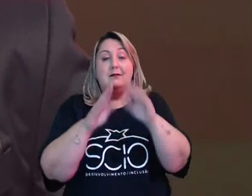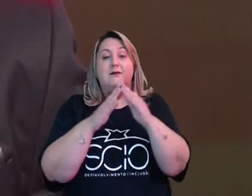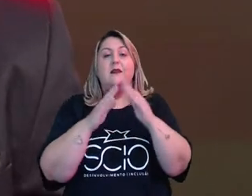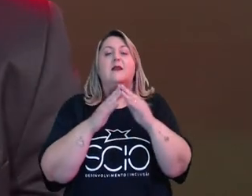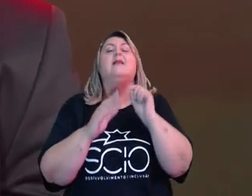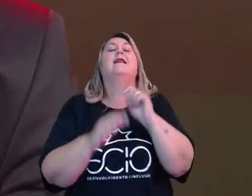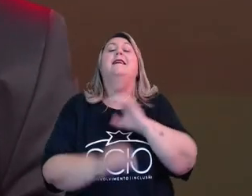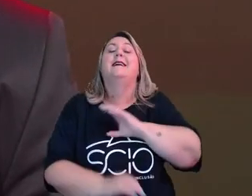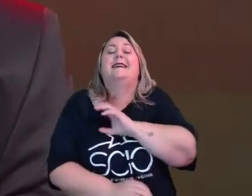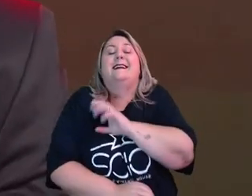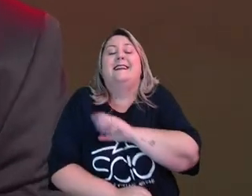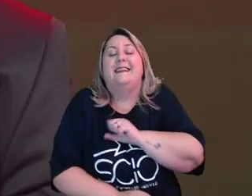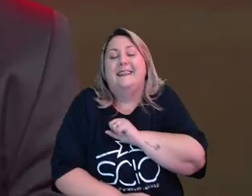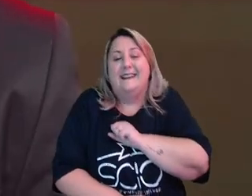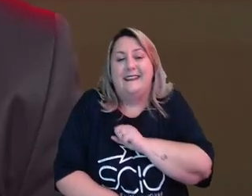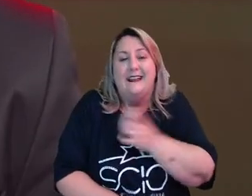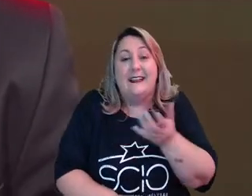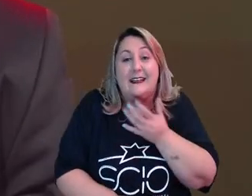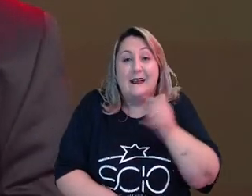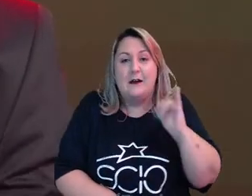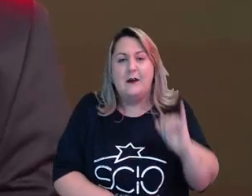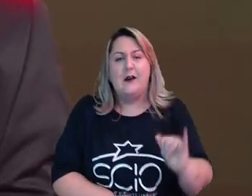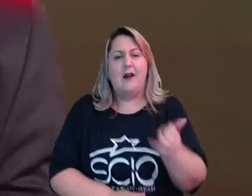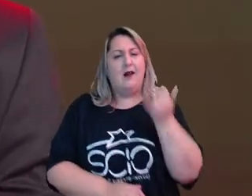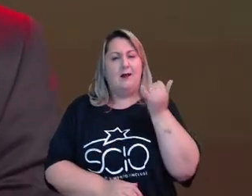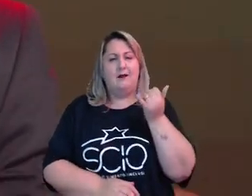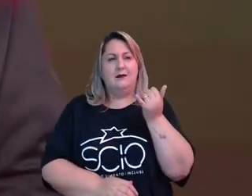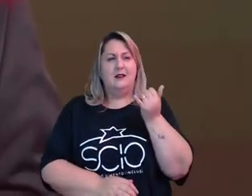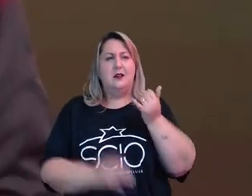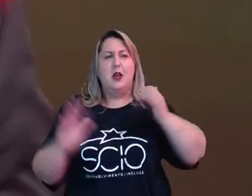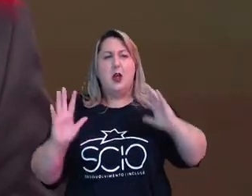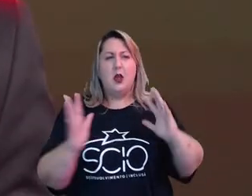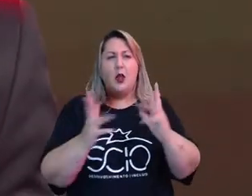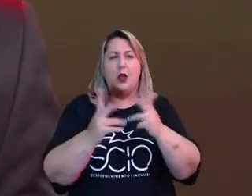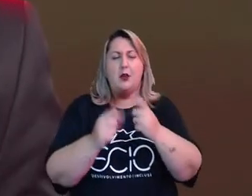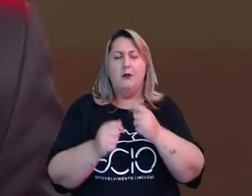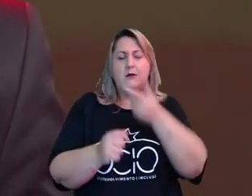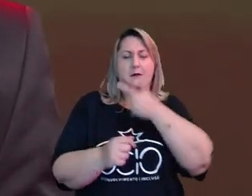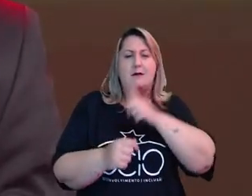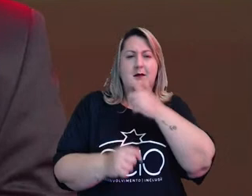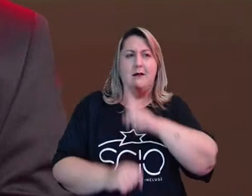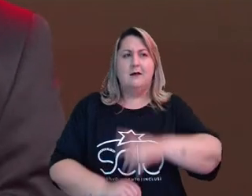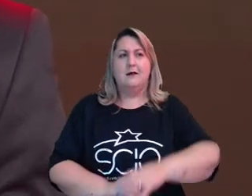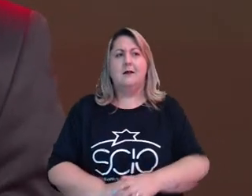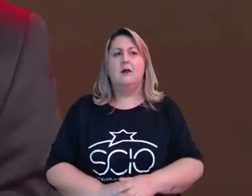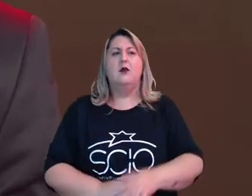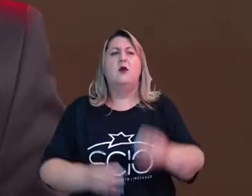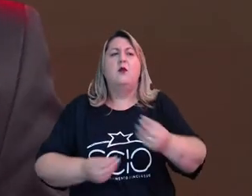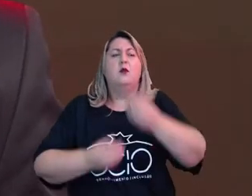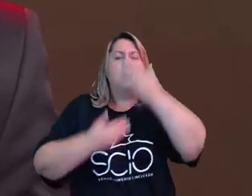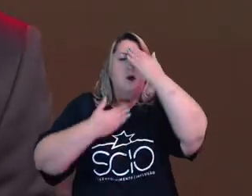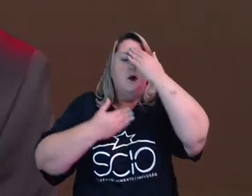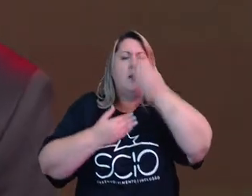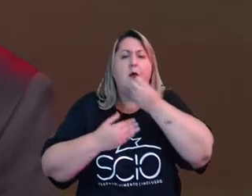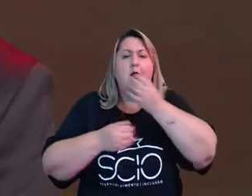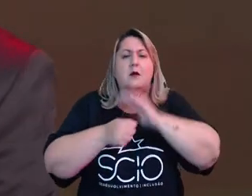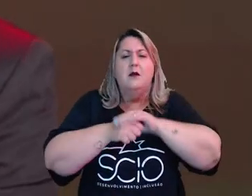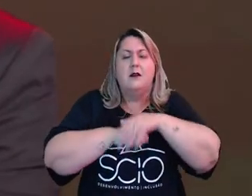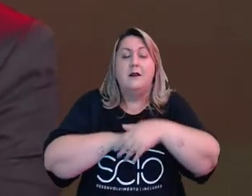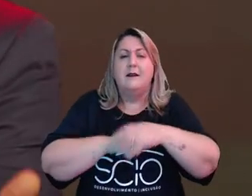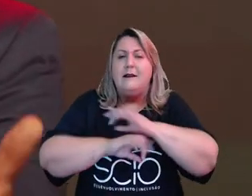quem amamos que queremos desfrutar e usufruir de todas as nossas conquistas. Muito boa noite, Citro